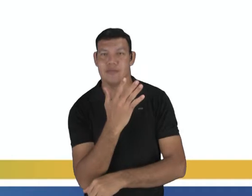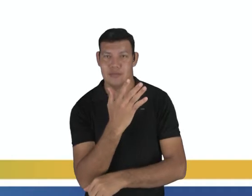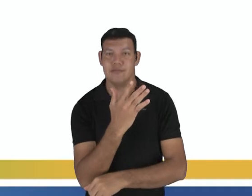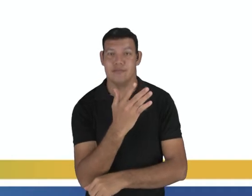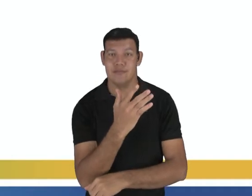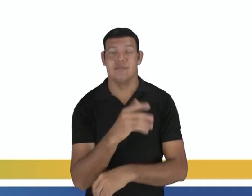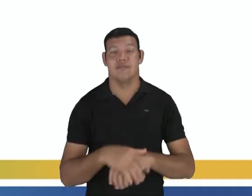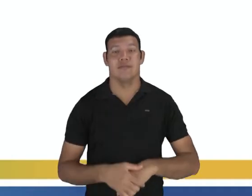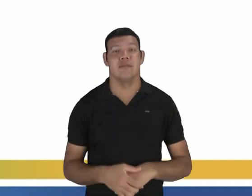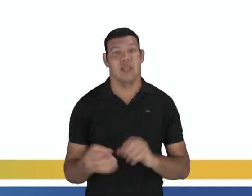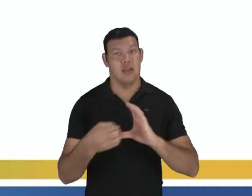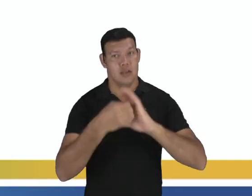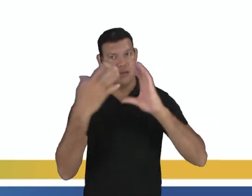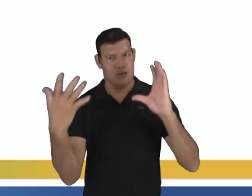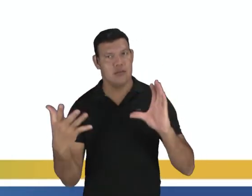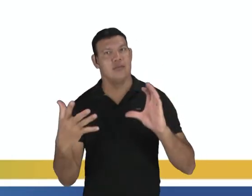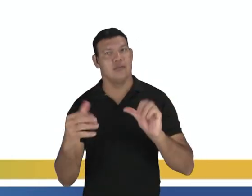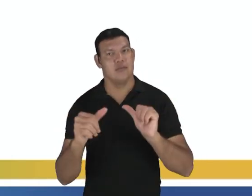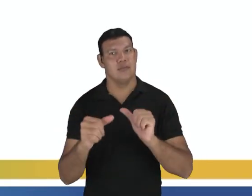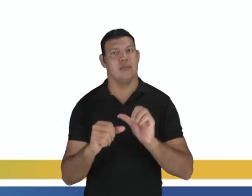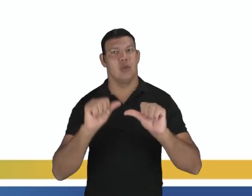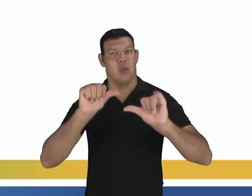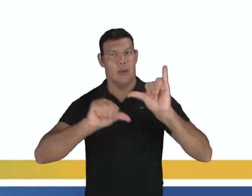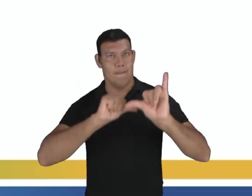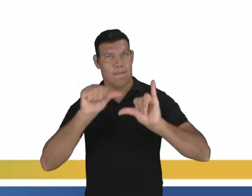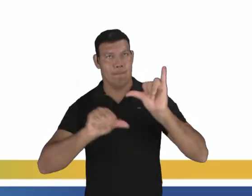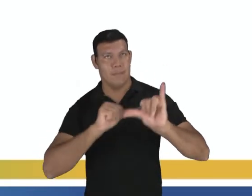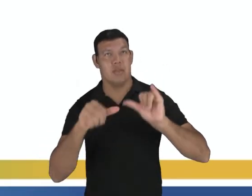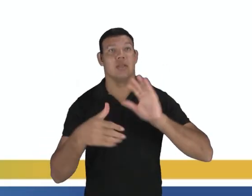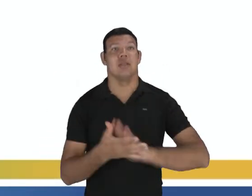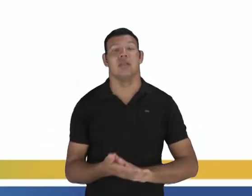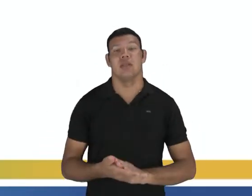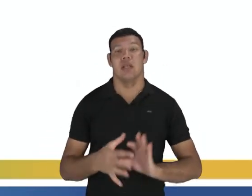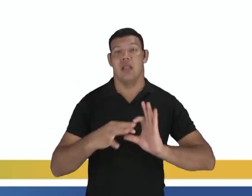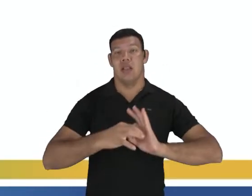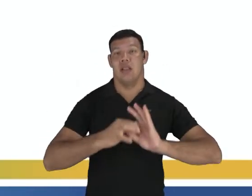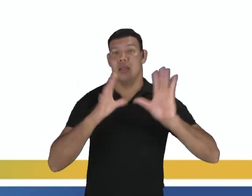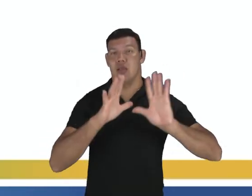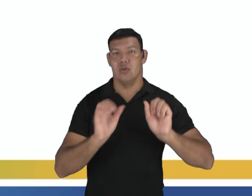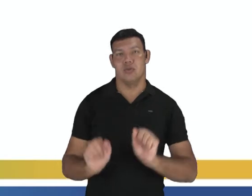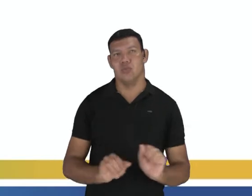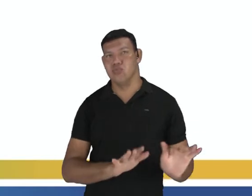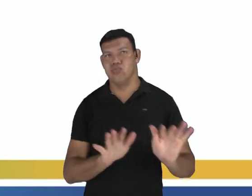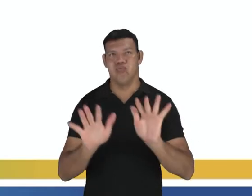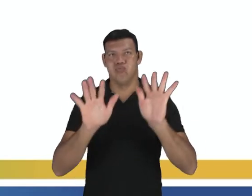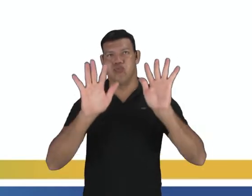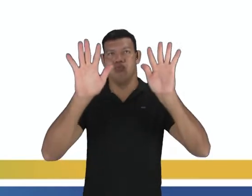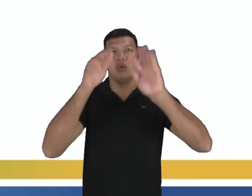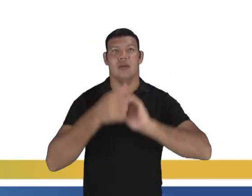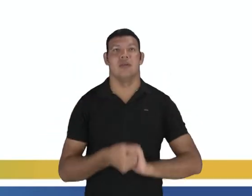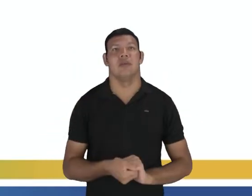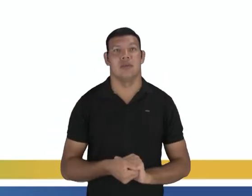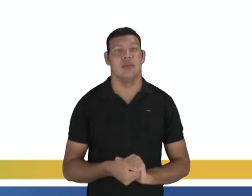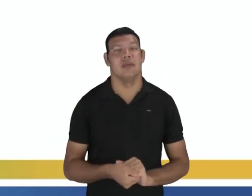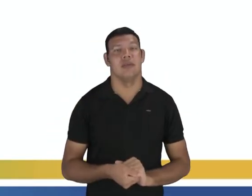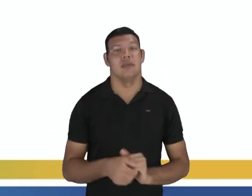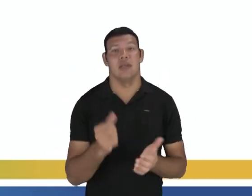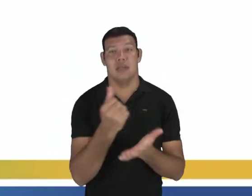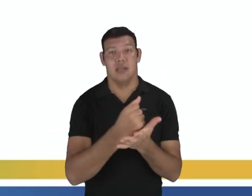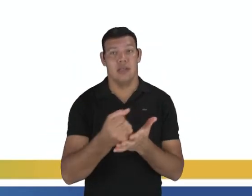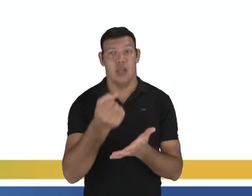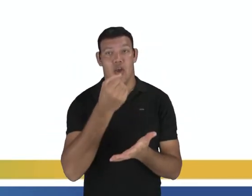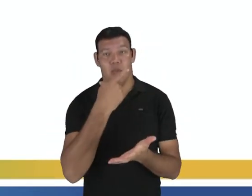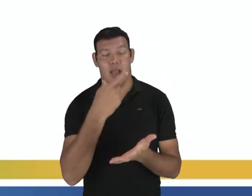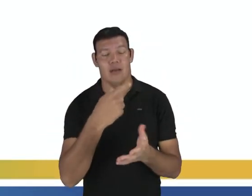reação química, ok? Outra evidência, a liberação de gases. E aí a gente tem aqui, como a gente utiliza aqueles